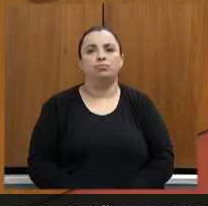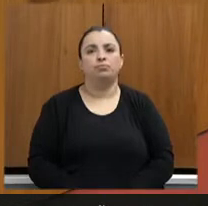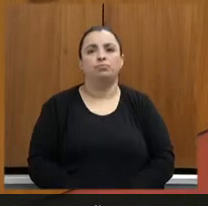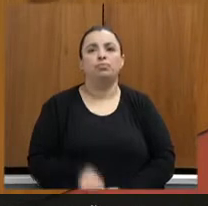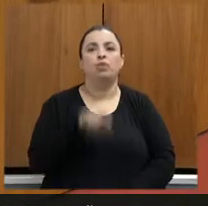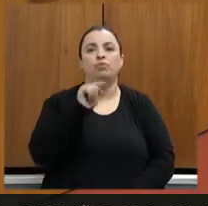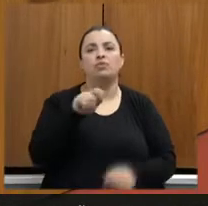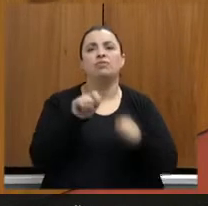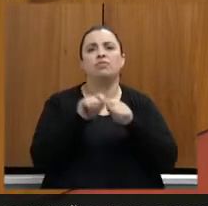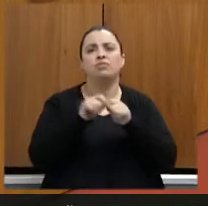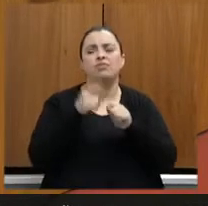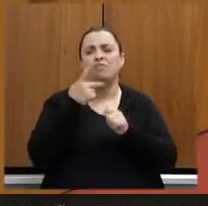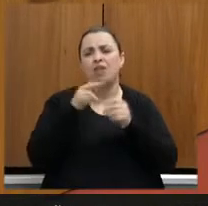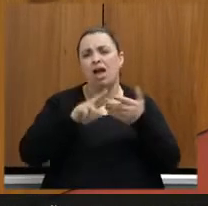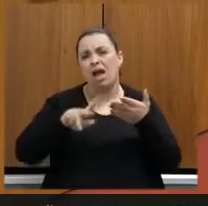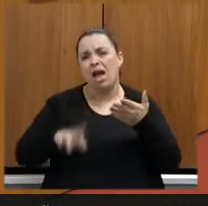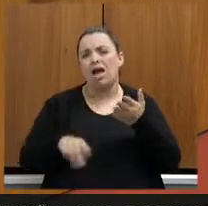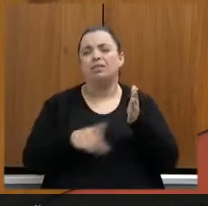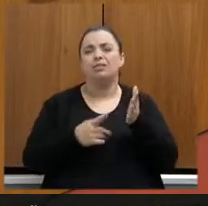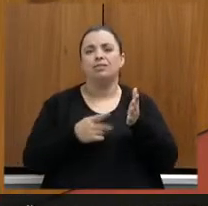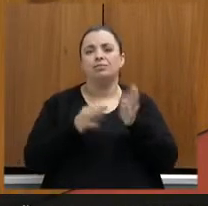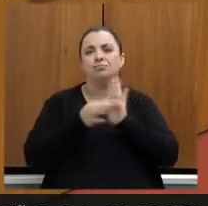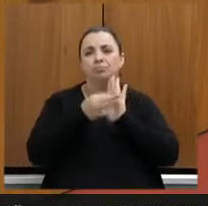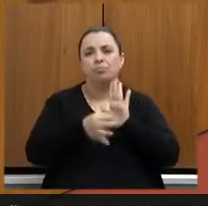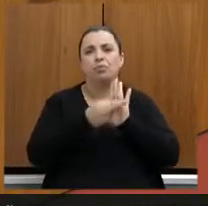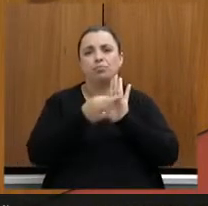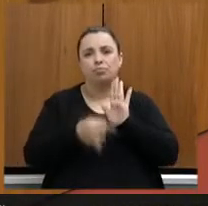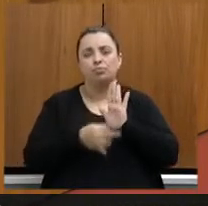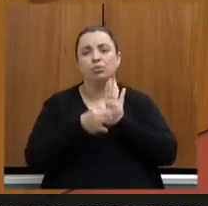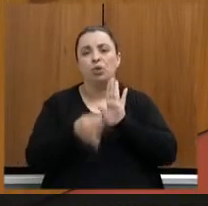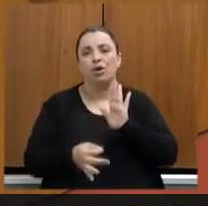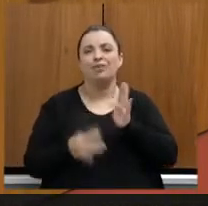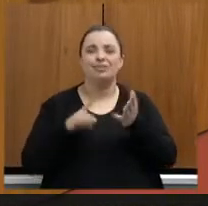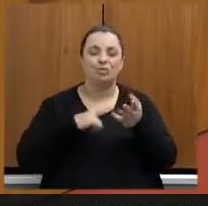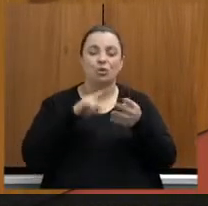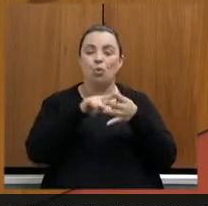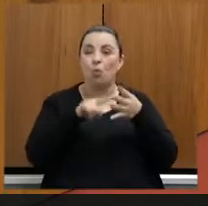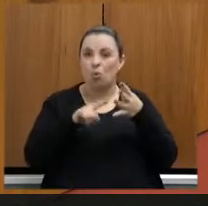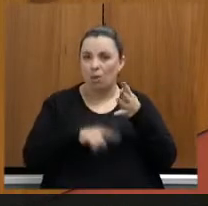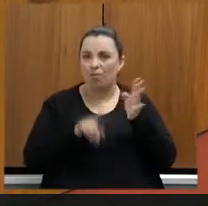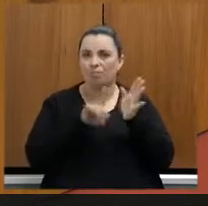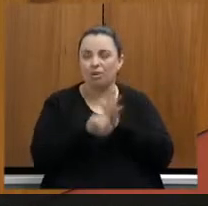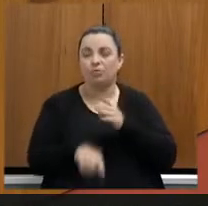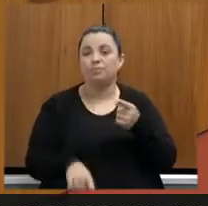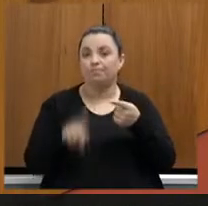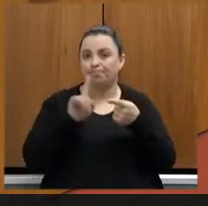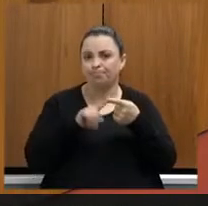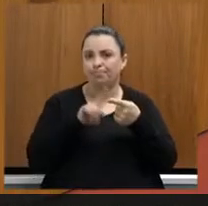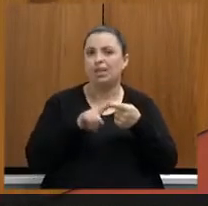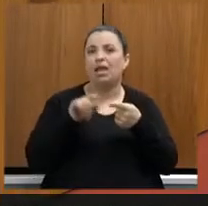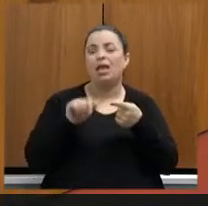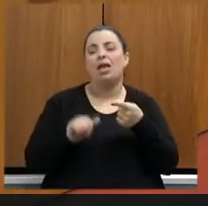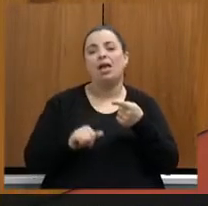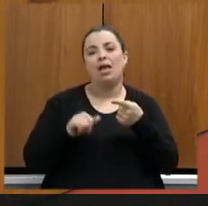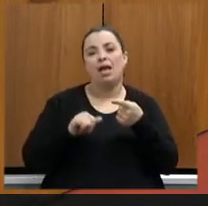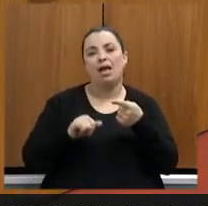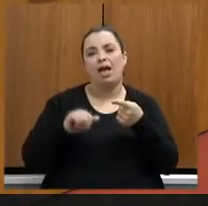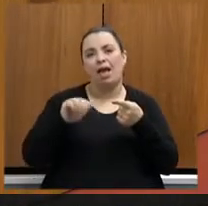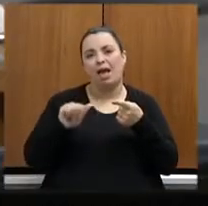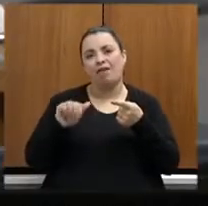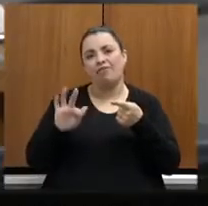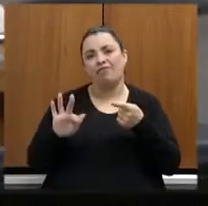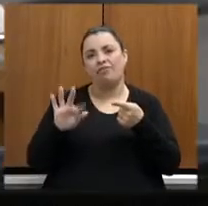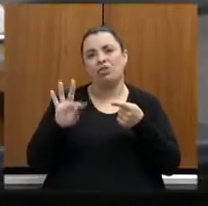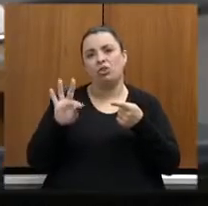é um bloco de perguntas são quatro perguntas né Vamos lá então pela primeira a questão da aftosa né é a